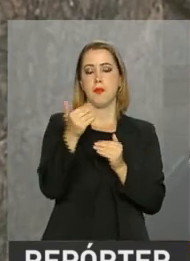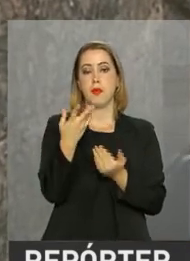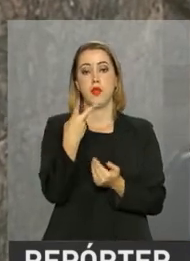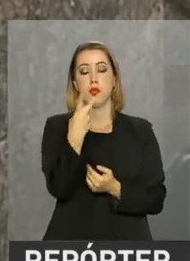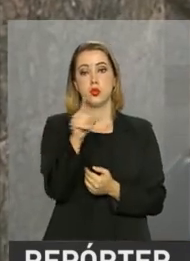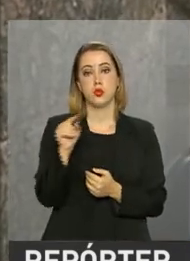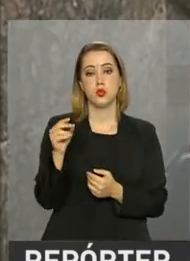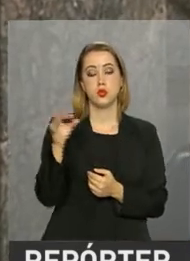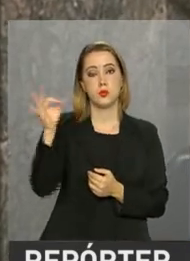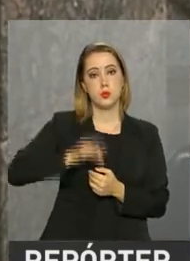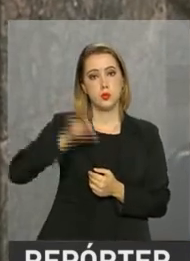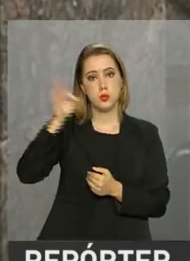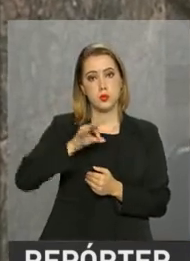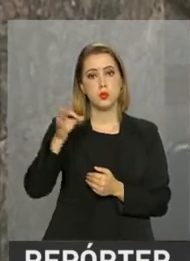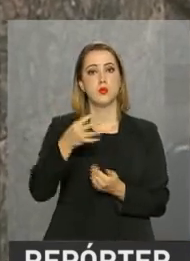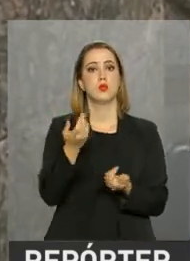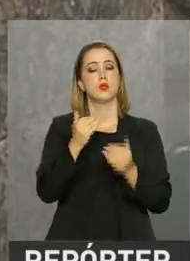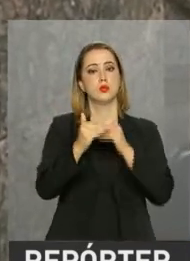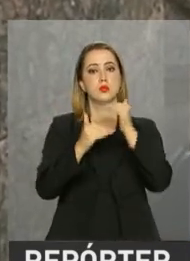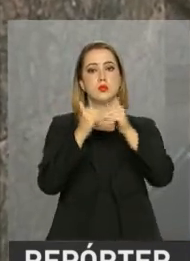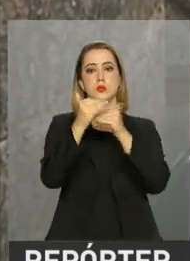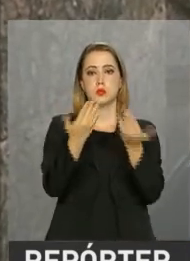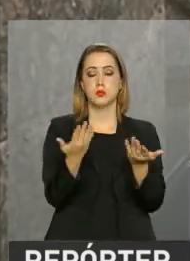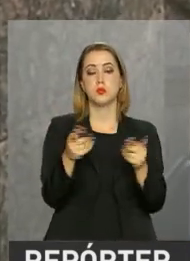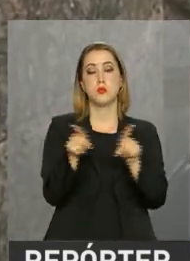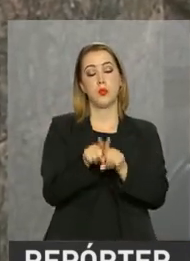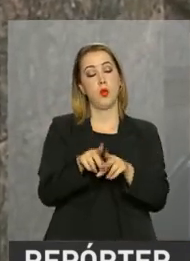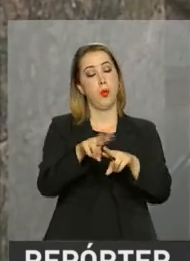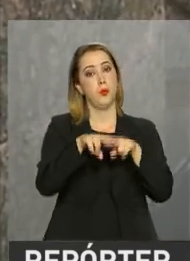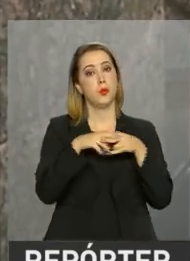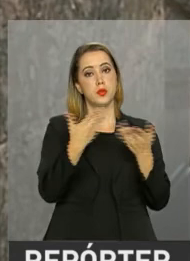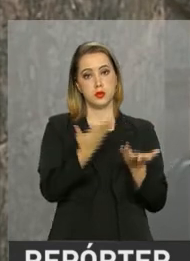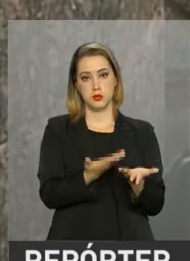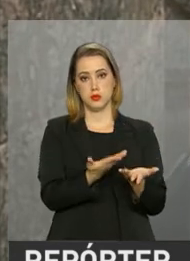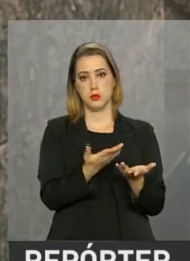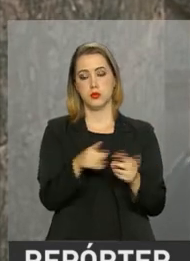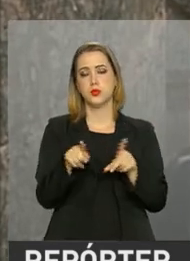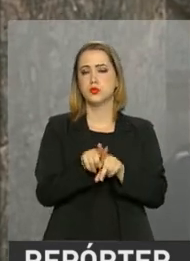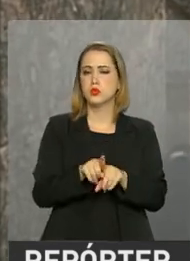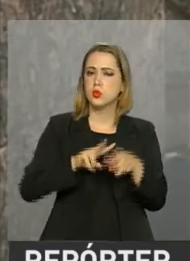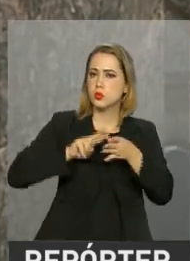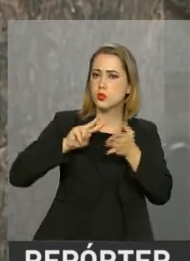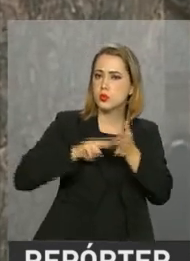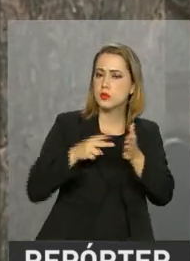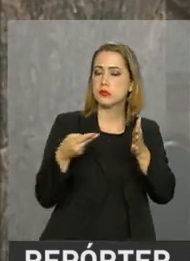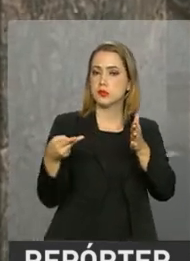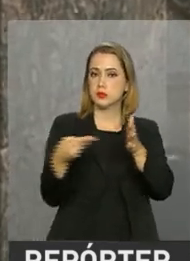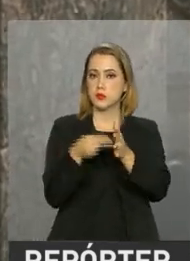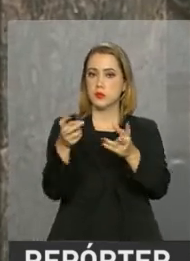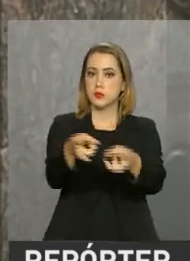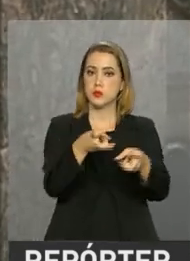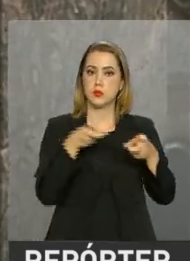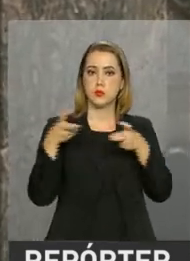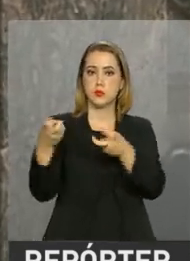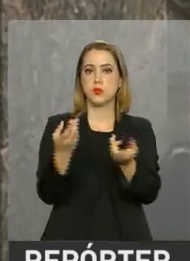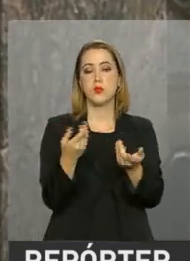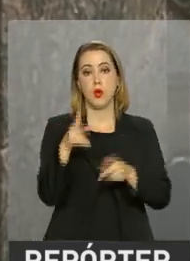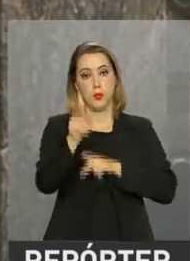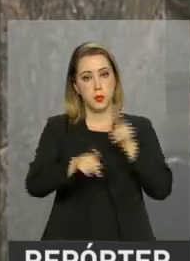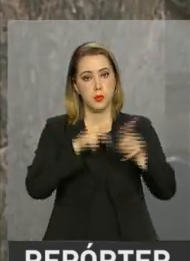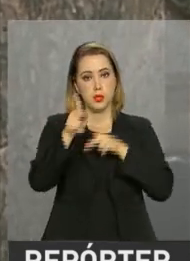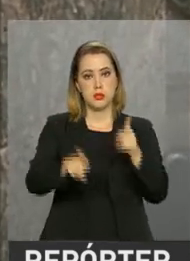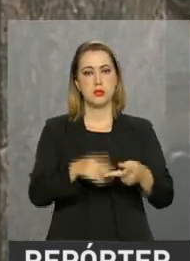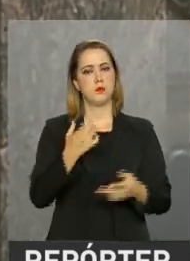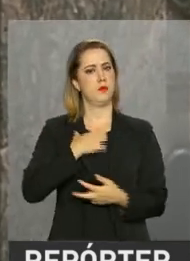de crescimento de 41 - 44 - portanto isto é que vai ser percebido explanadas pela população brasileira